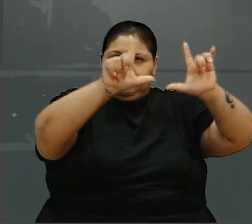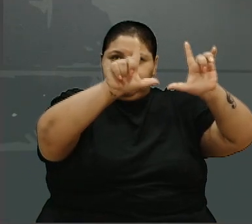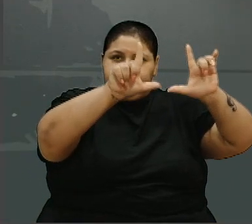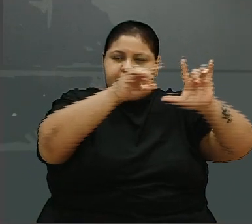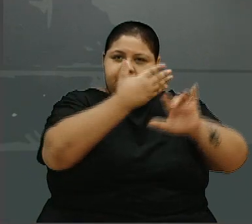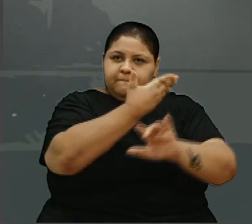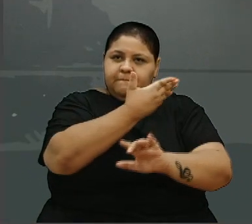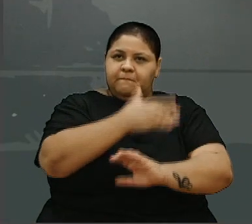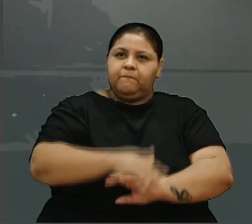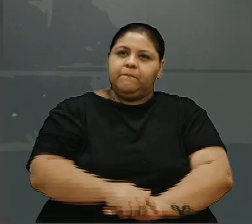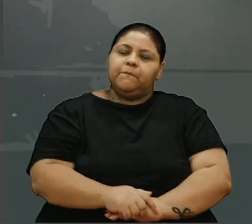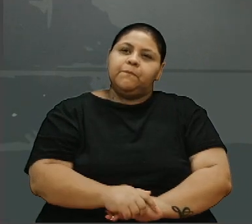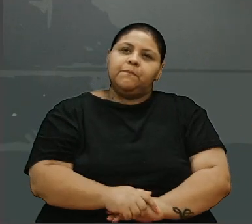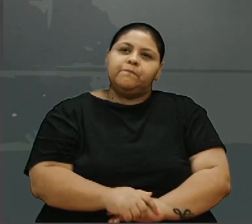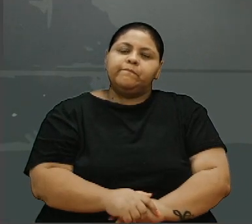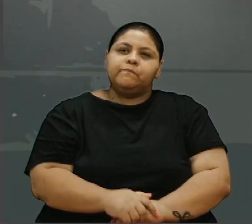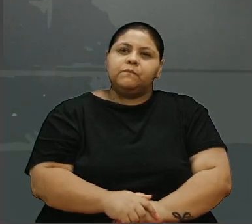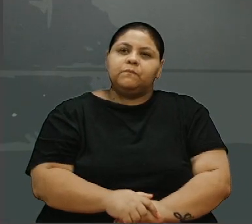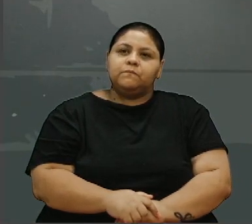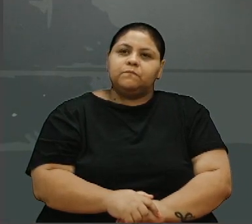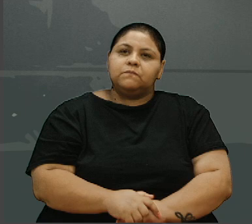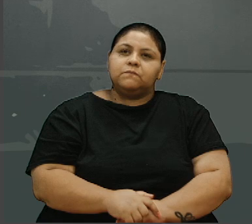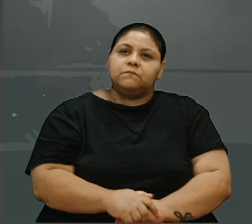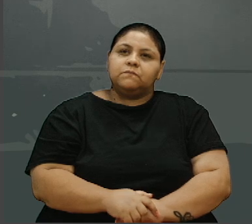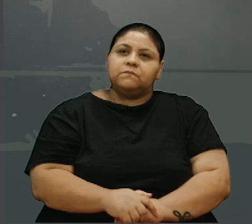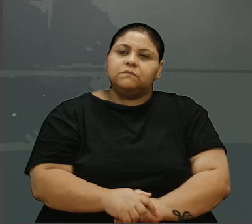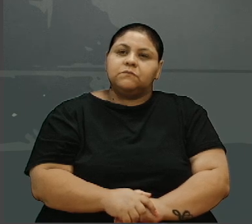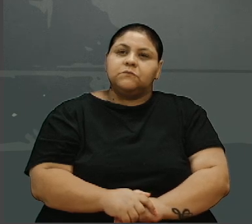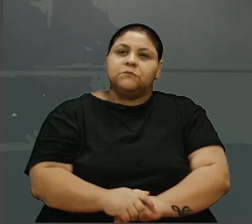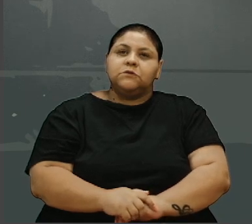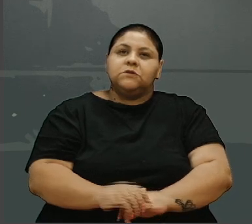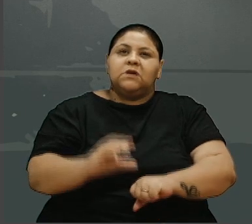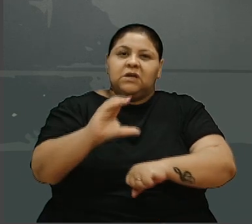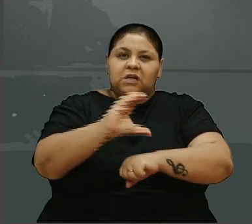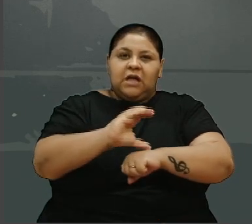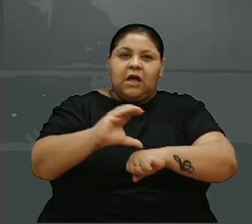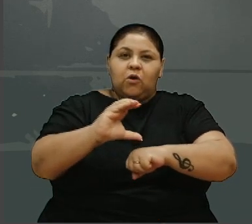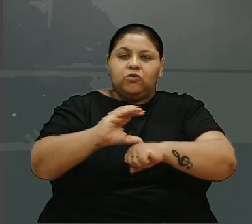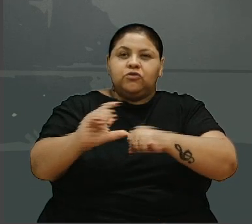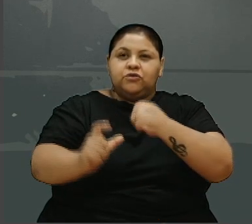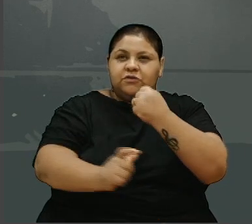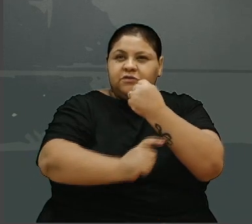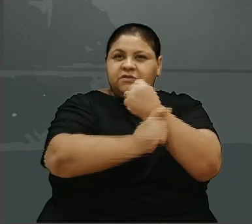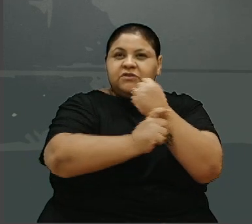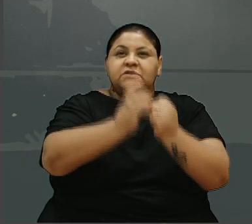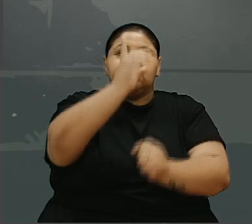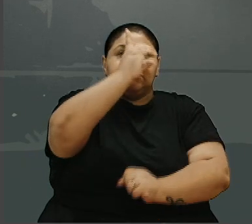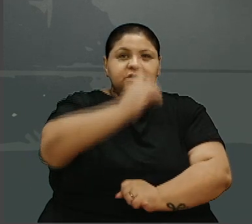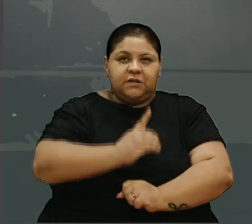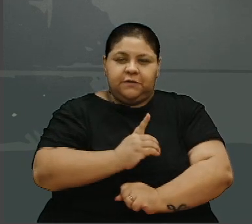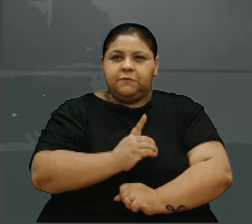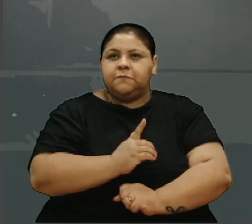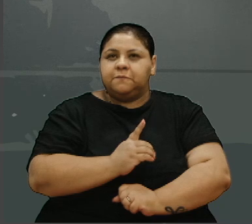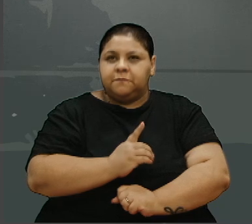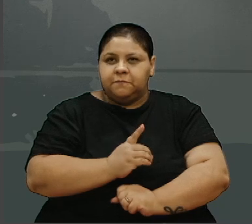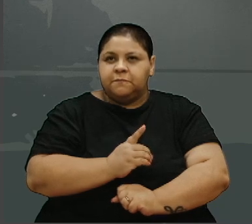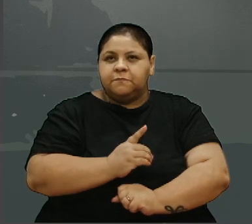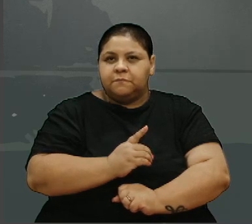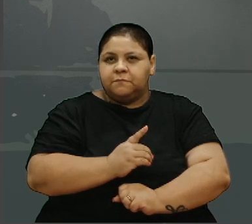telão, que a Constituição nos garante esse direito,